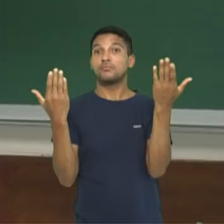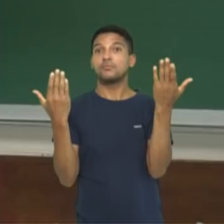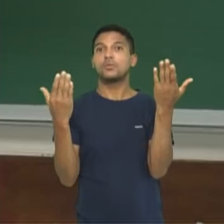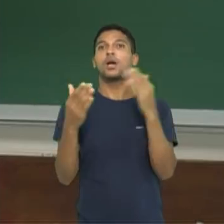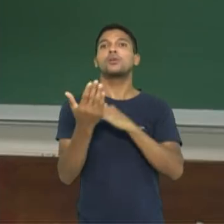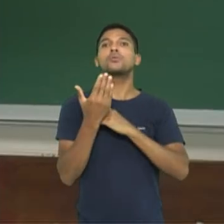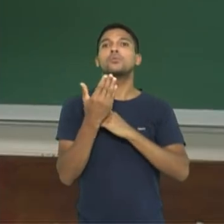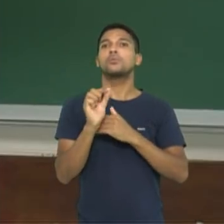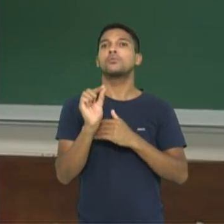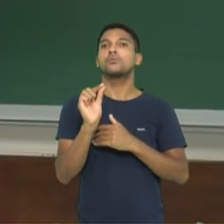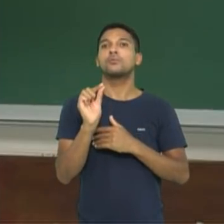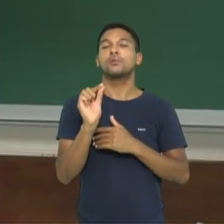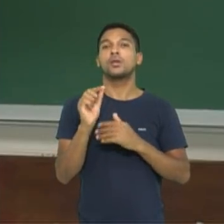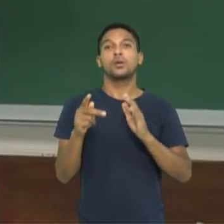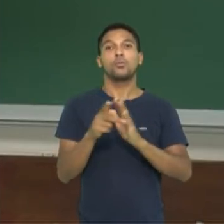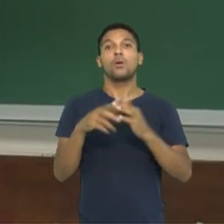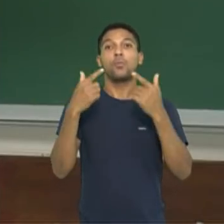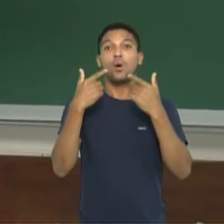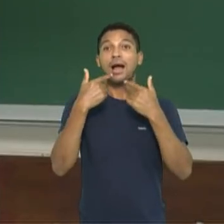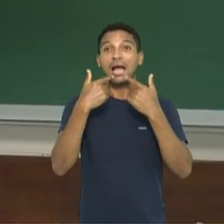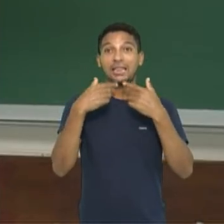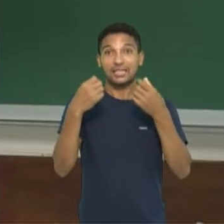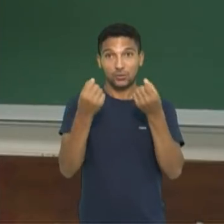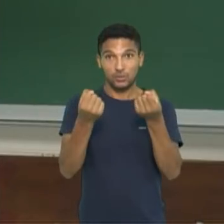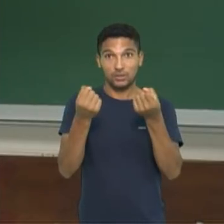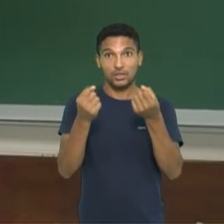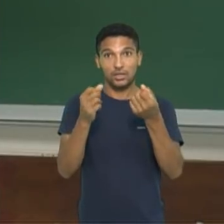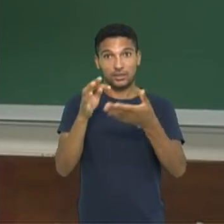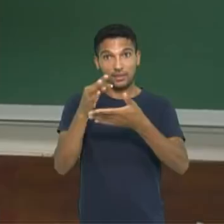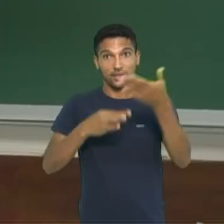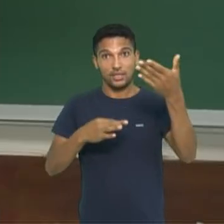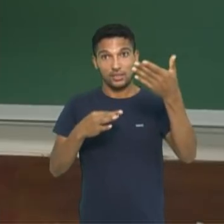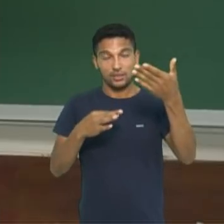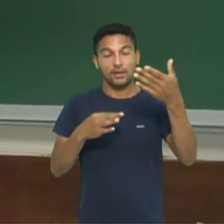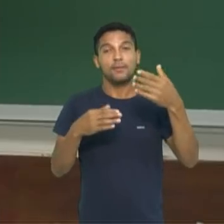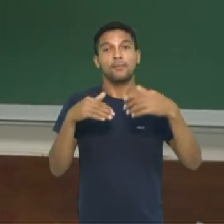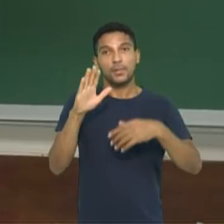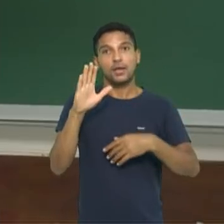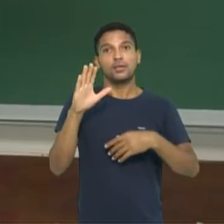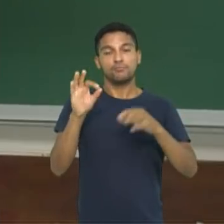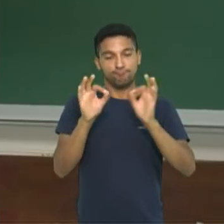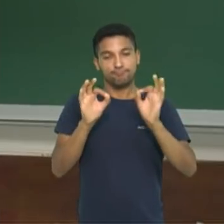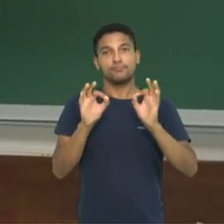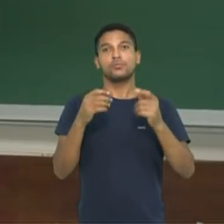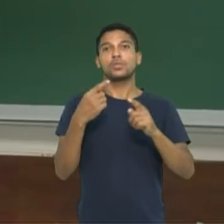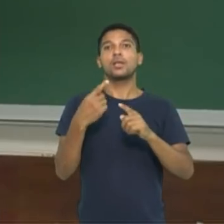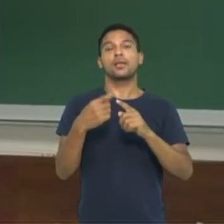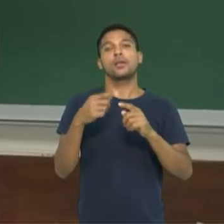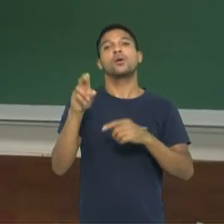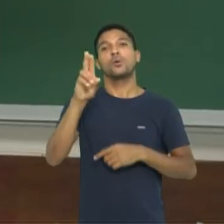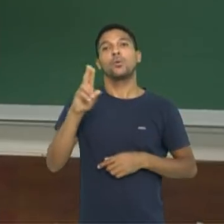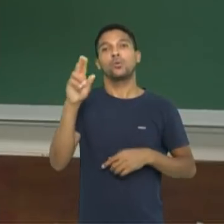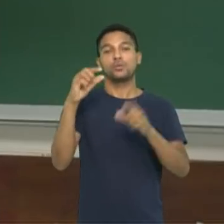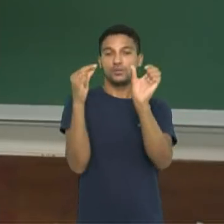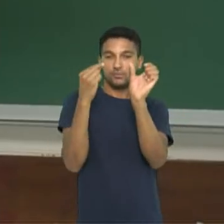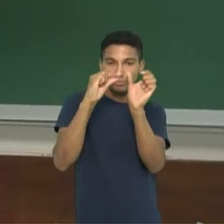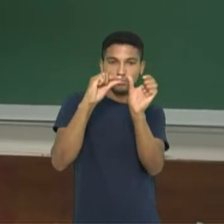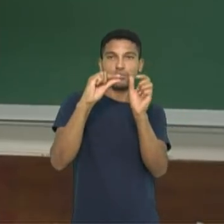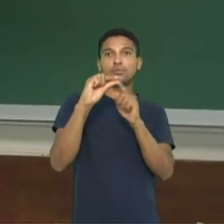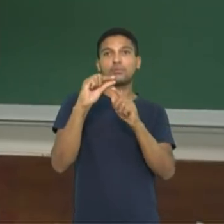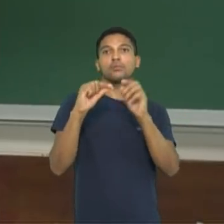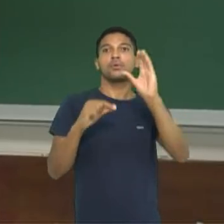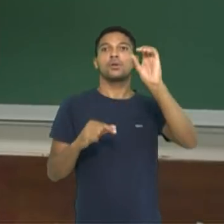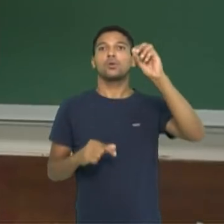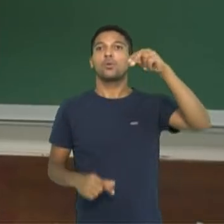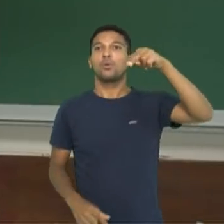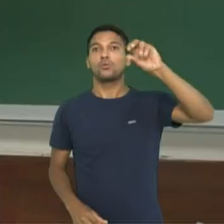da estética linguística melhor elaborada, porque existem as conjunções coordenadas, Então a gente vai ver isso também hoje.